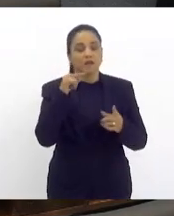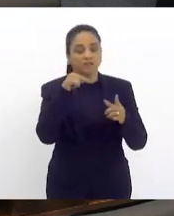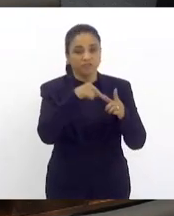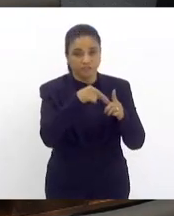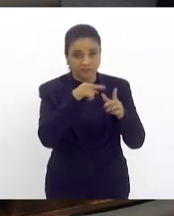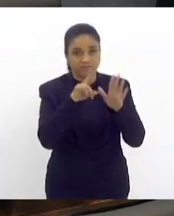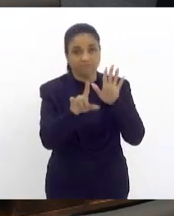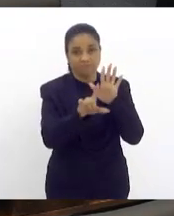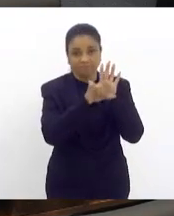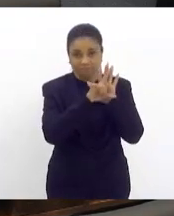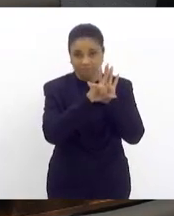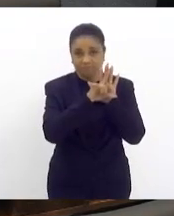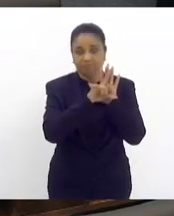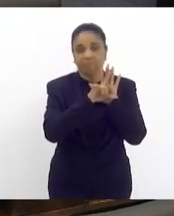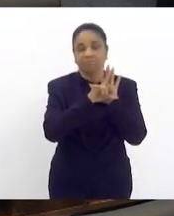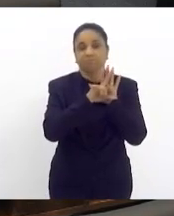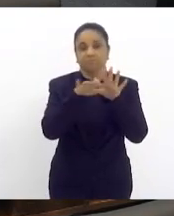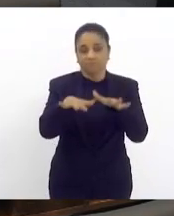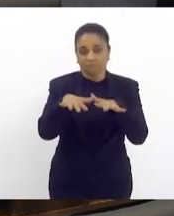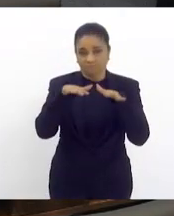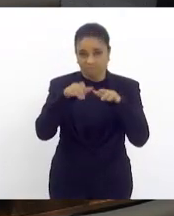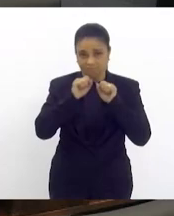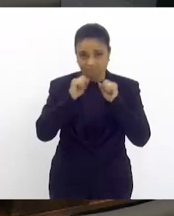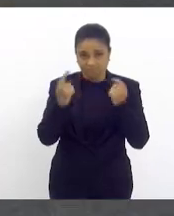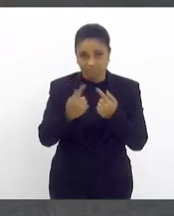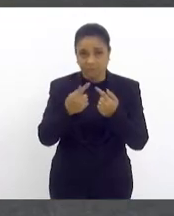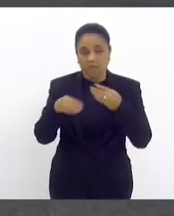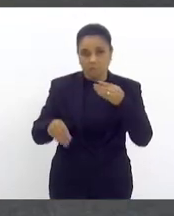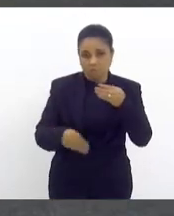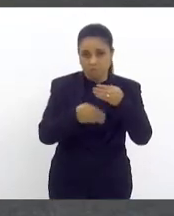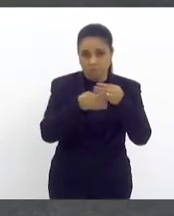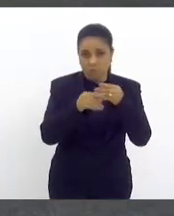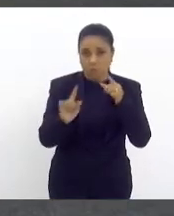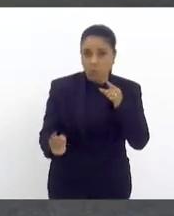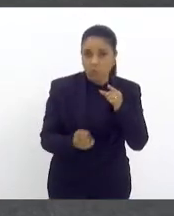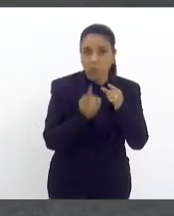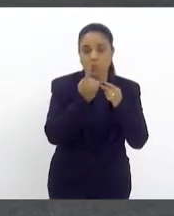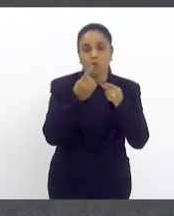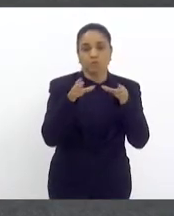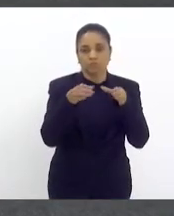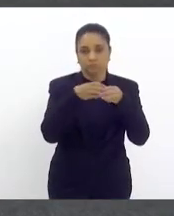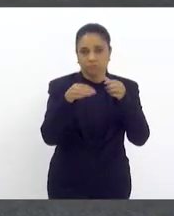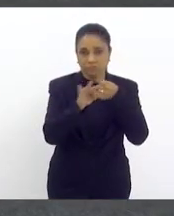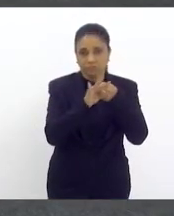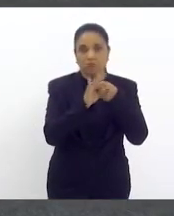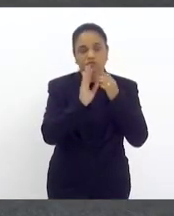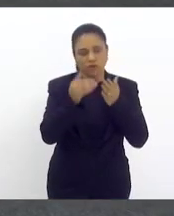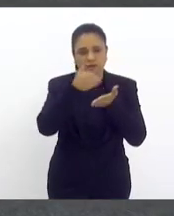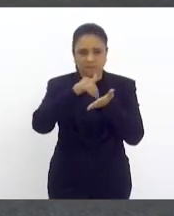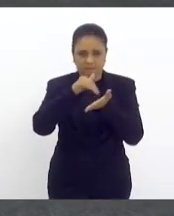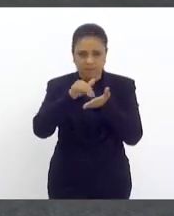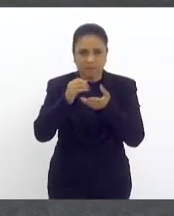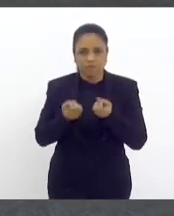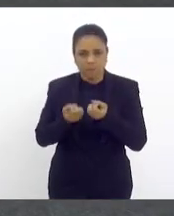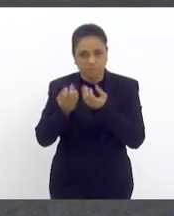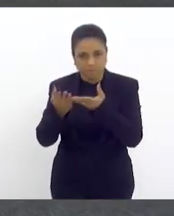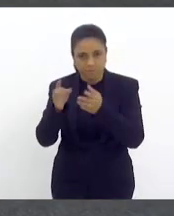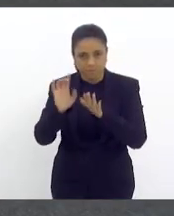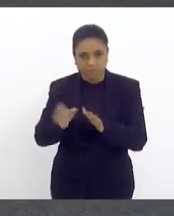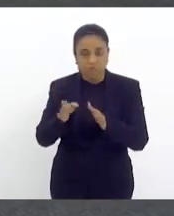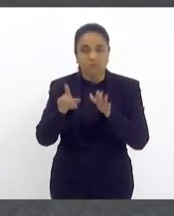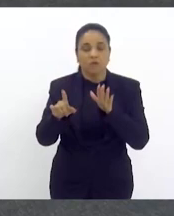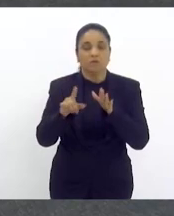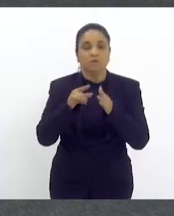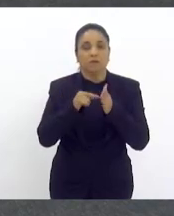em discussão única mesmo tendo a emenda eu queria só pedir atenção até já passei aqui para uma secretário Legislativo na redação da indicação